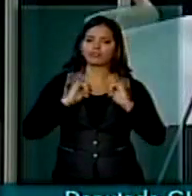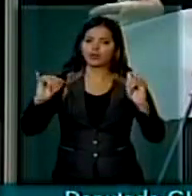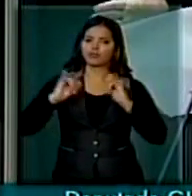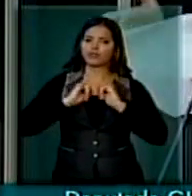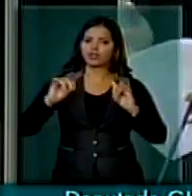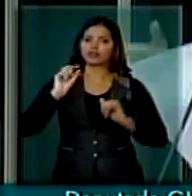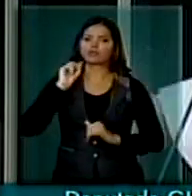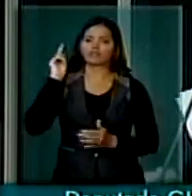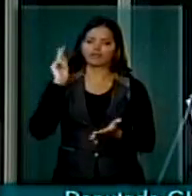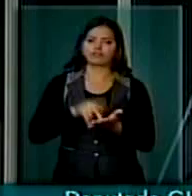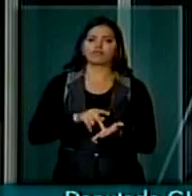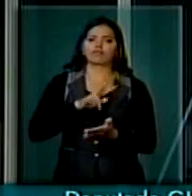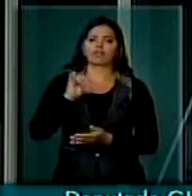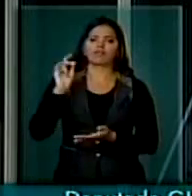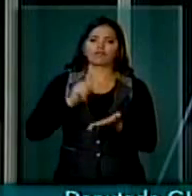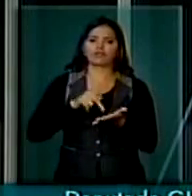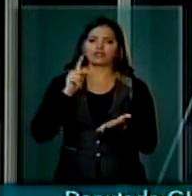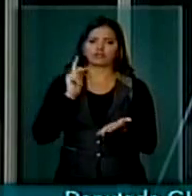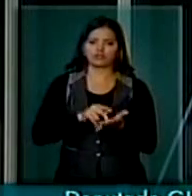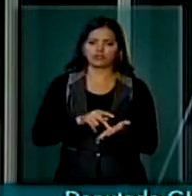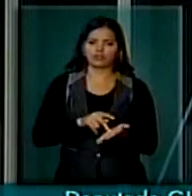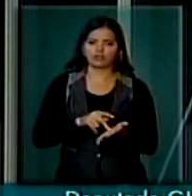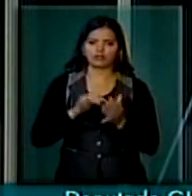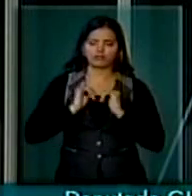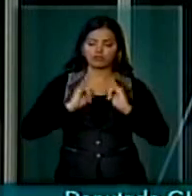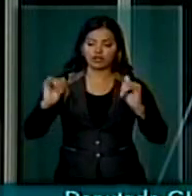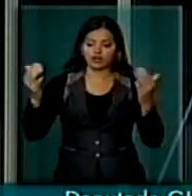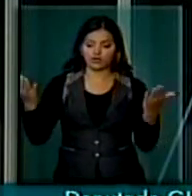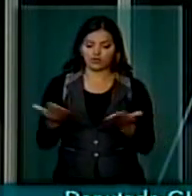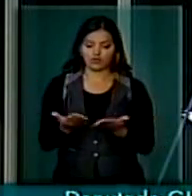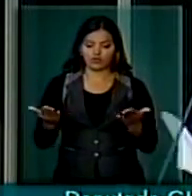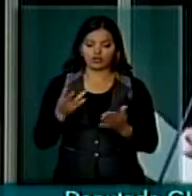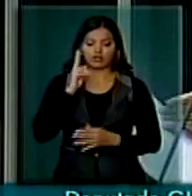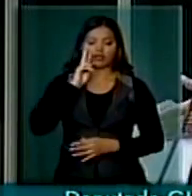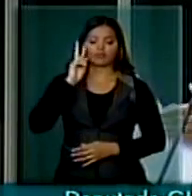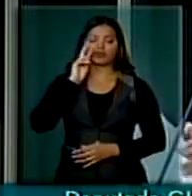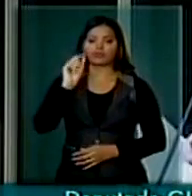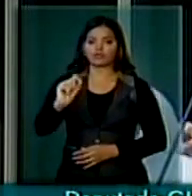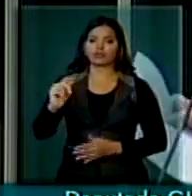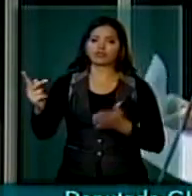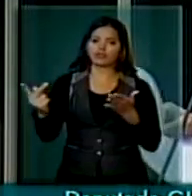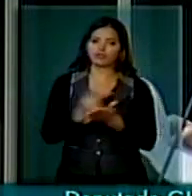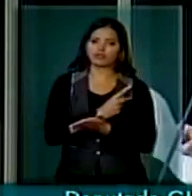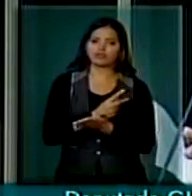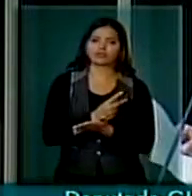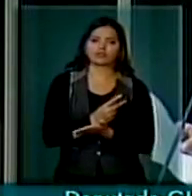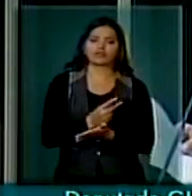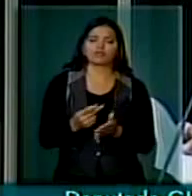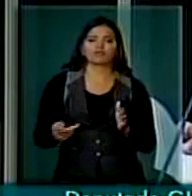propaganda e do que efetivamente se pretende com esse anúncio nesse momento, lembrando o que ocorreu